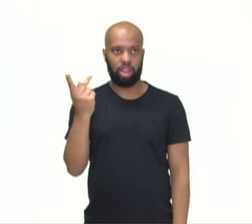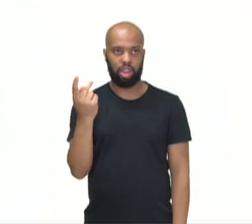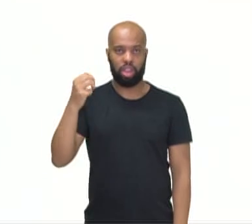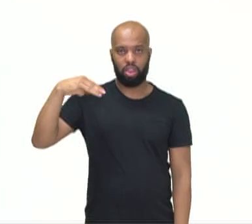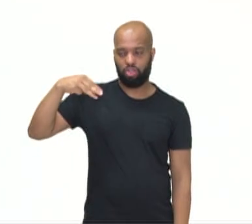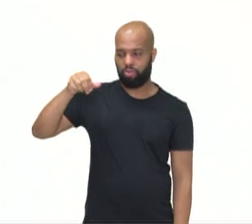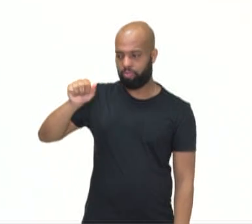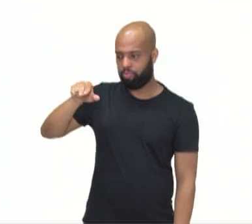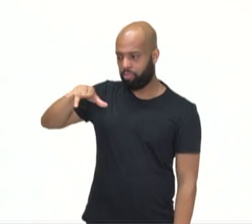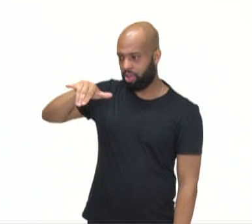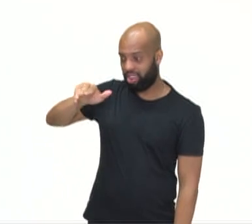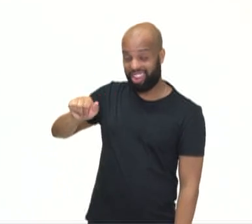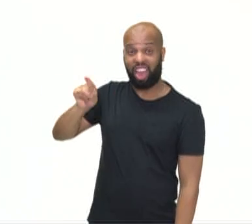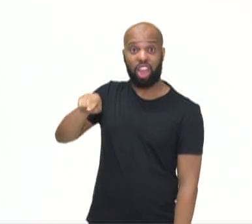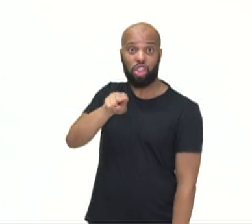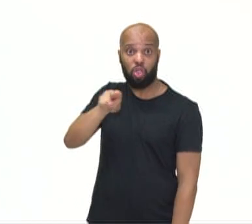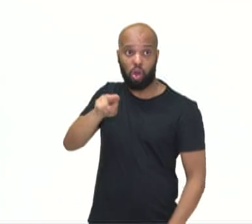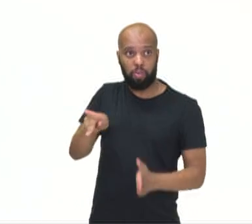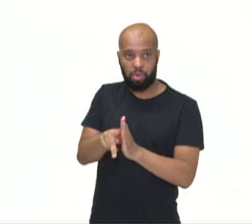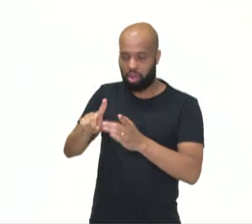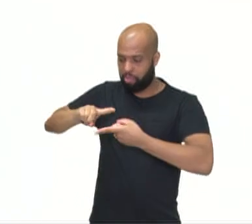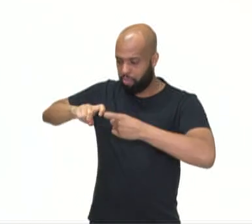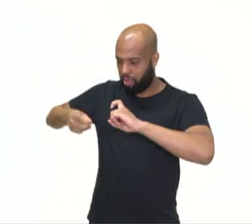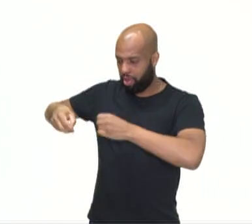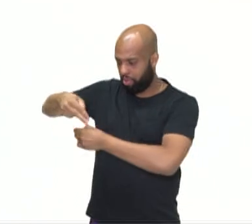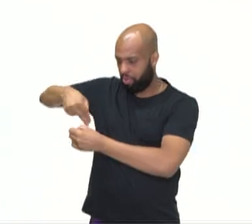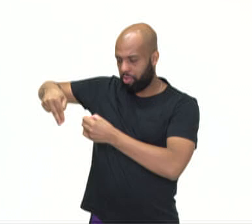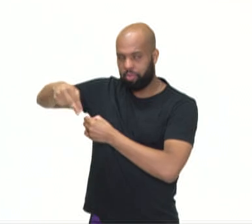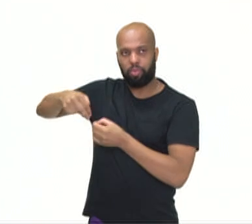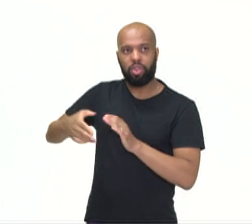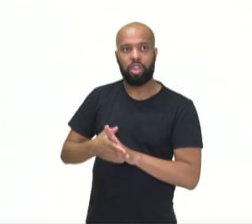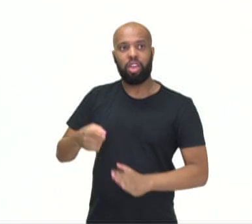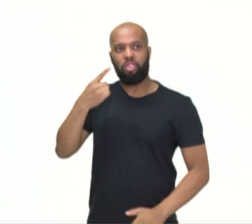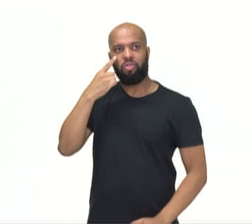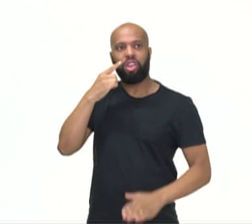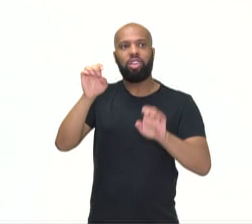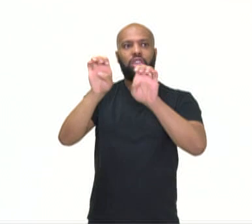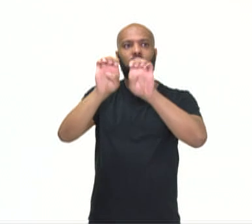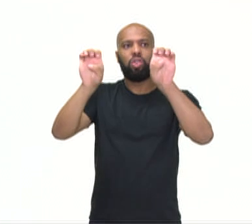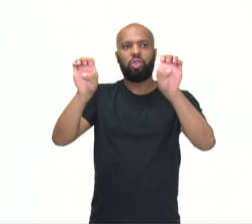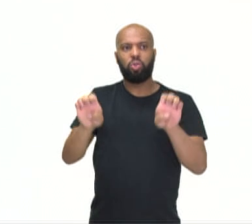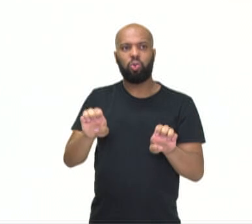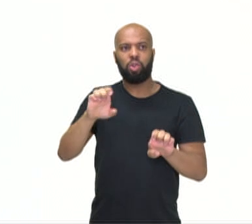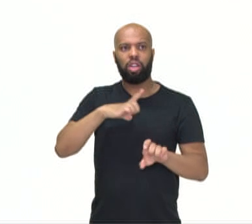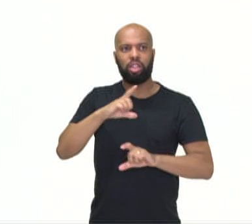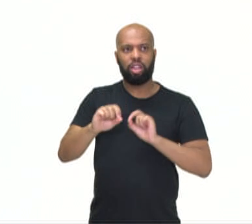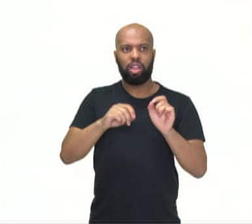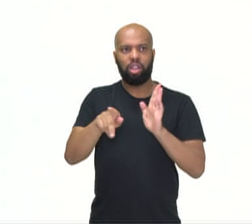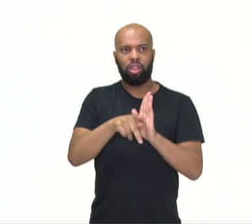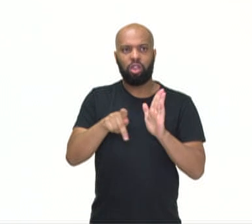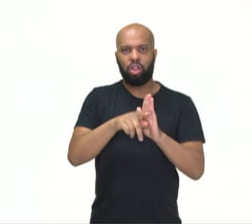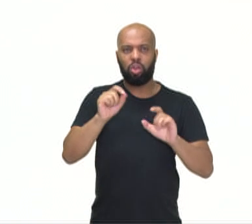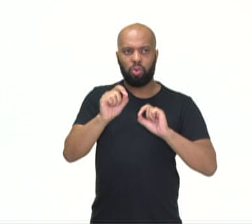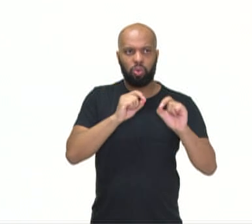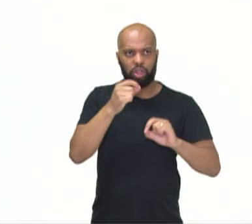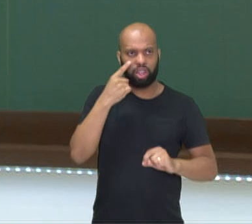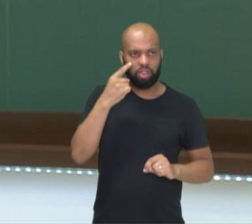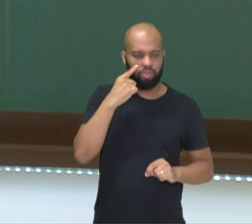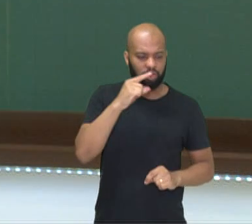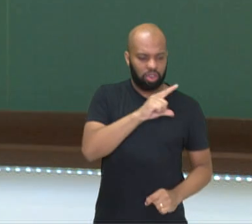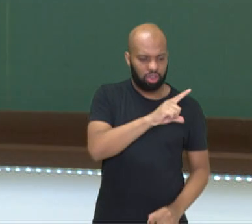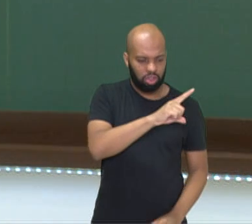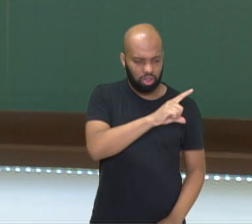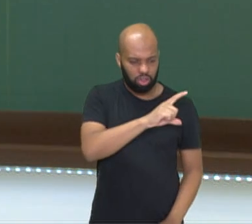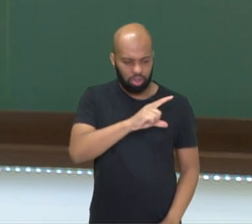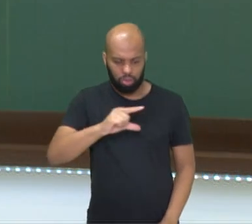da direita uma representação. Ele tem uma estrutura de locomoção, um flagelo. Percebam o formato